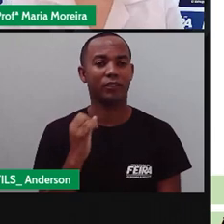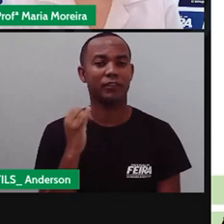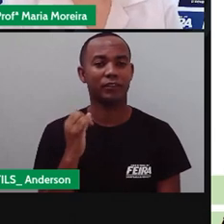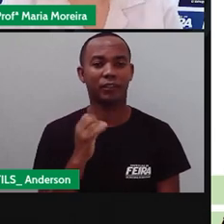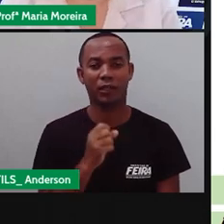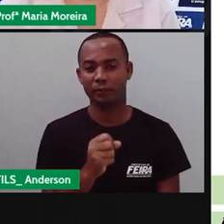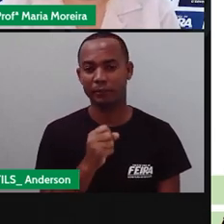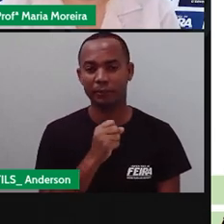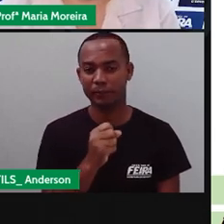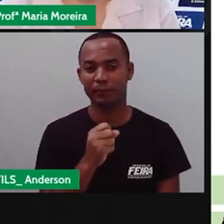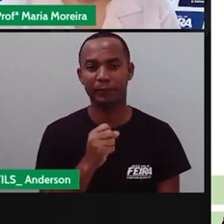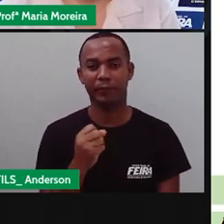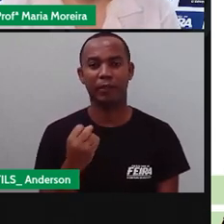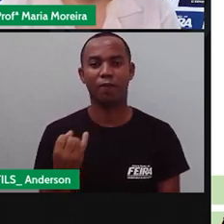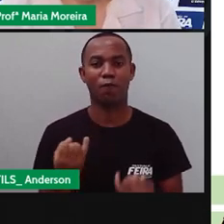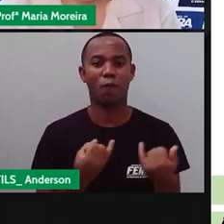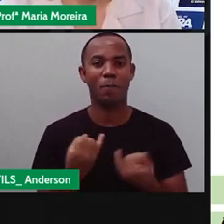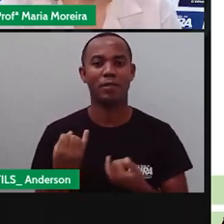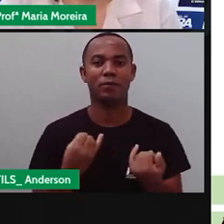dessas